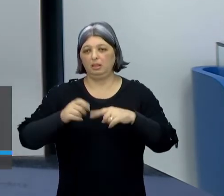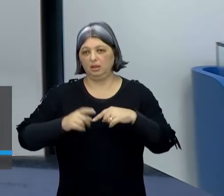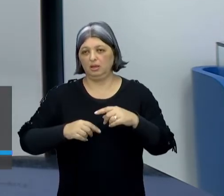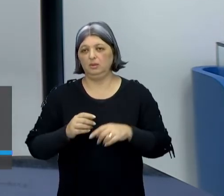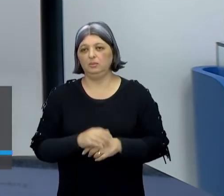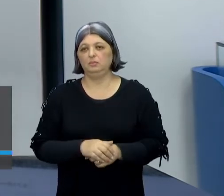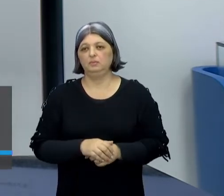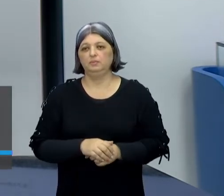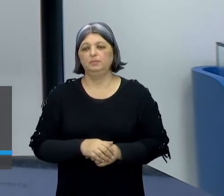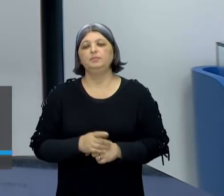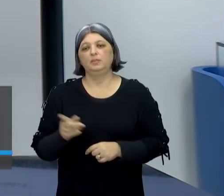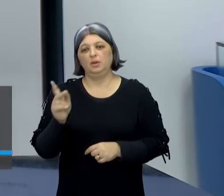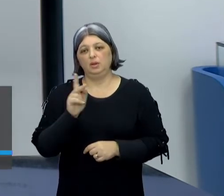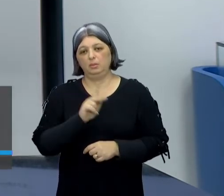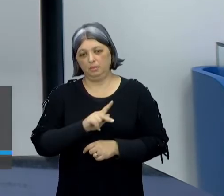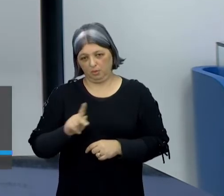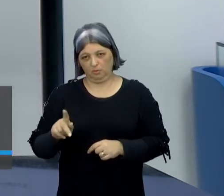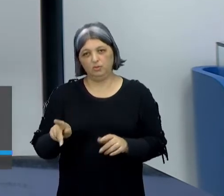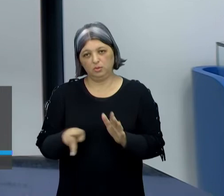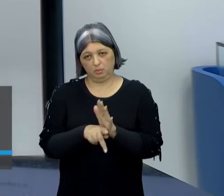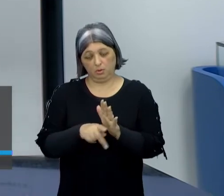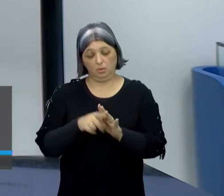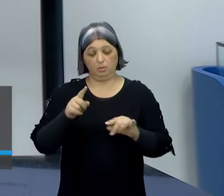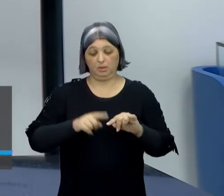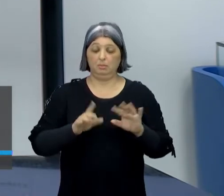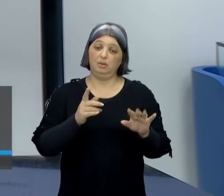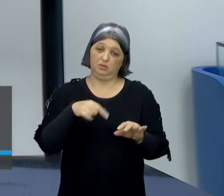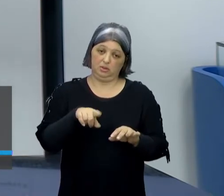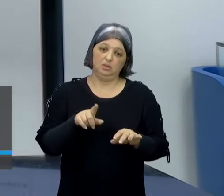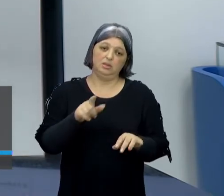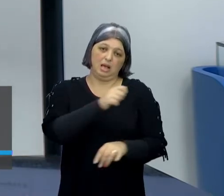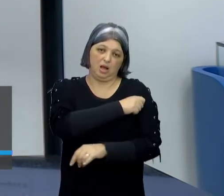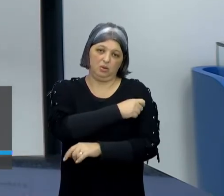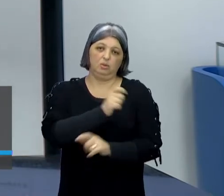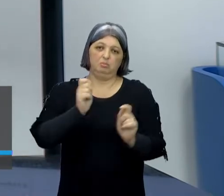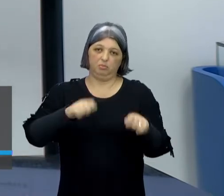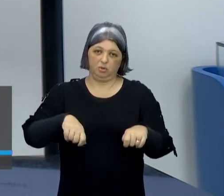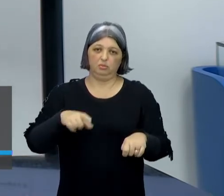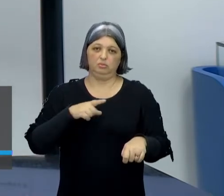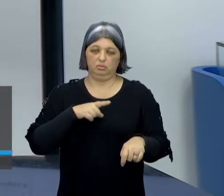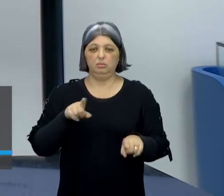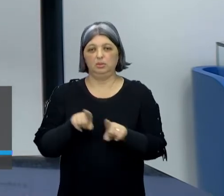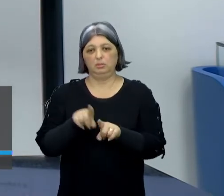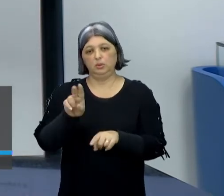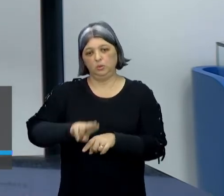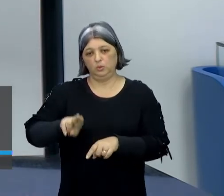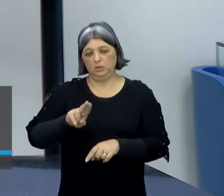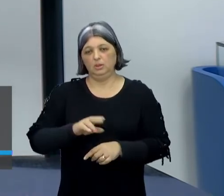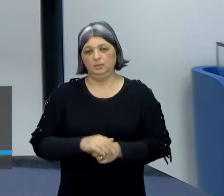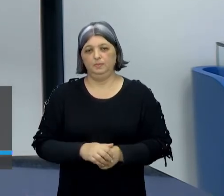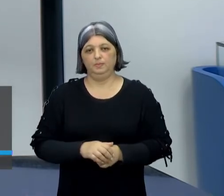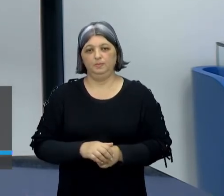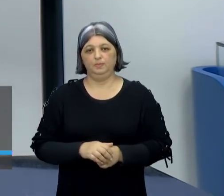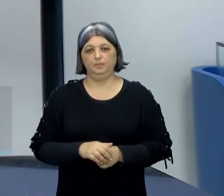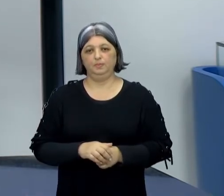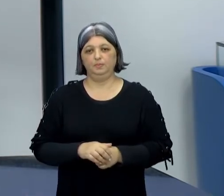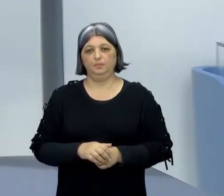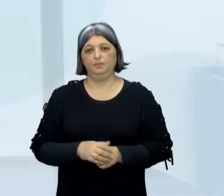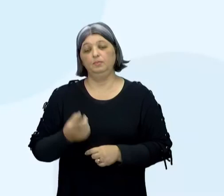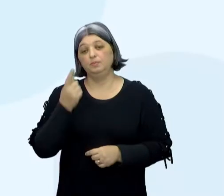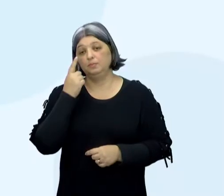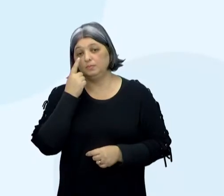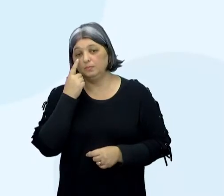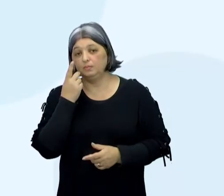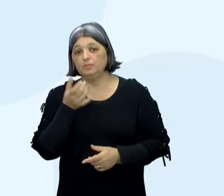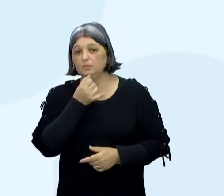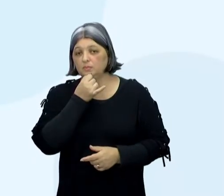Esse material aí é do professor, mas vocês também podem ter, vocês que utilizam. Então, vamos